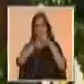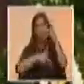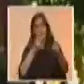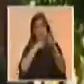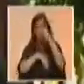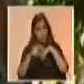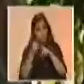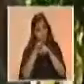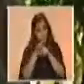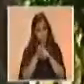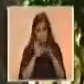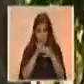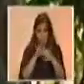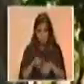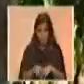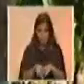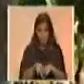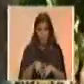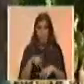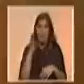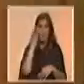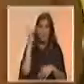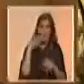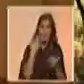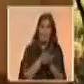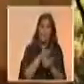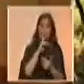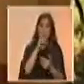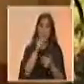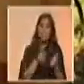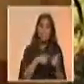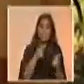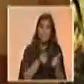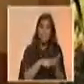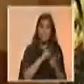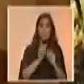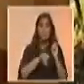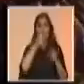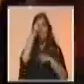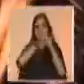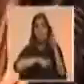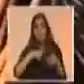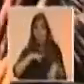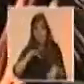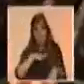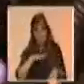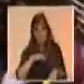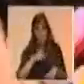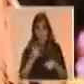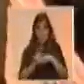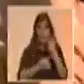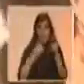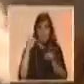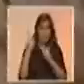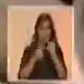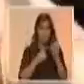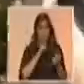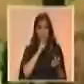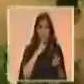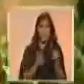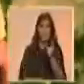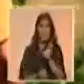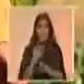responder às necessidades, às expectativas do consumidor. E, por vezes, pode criar